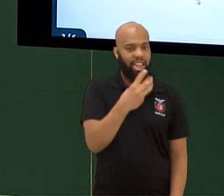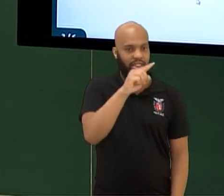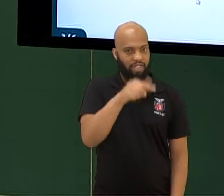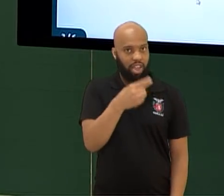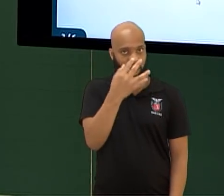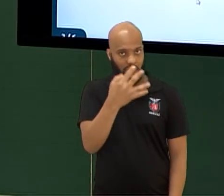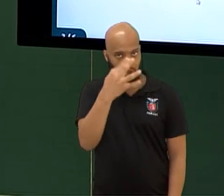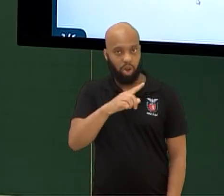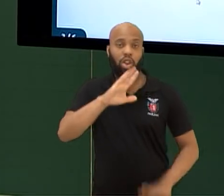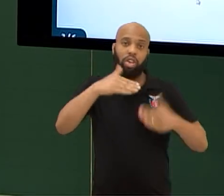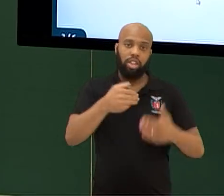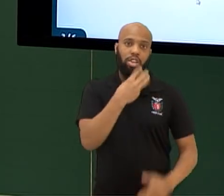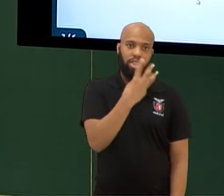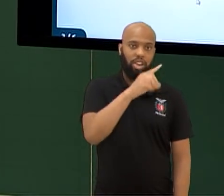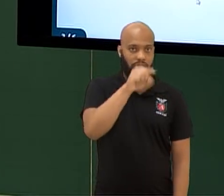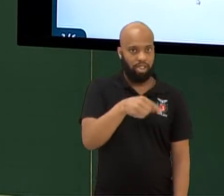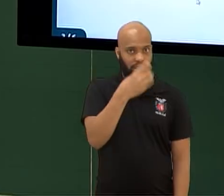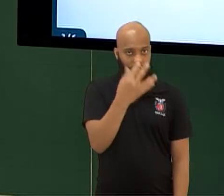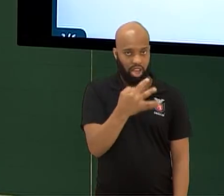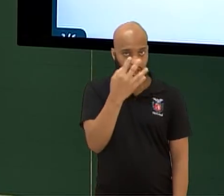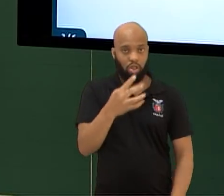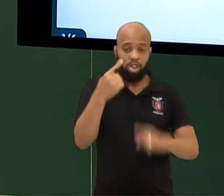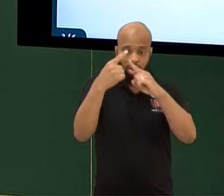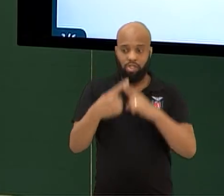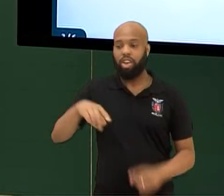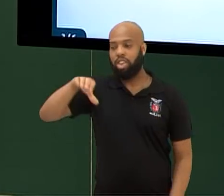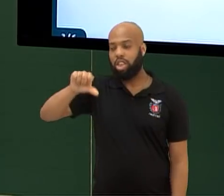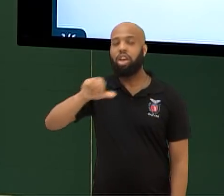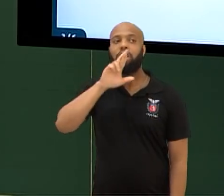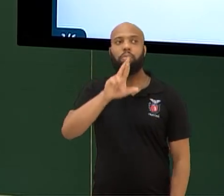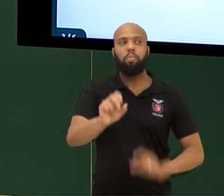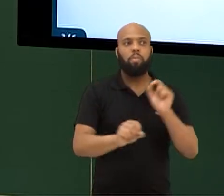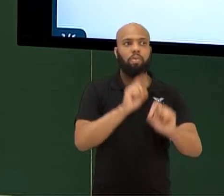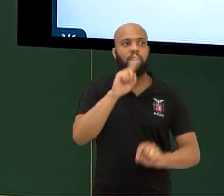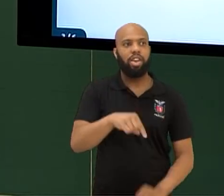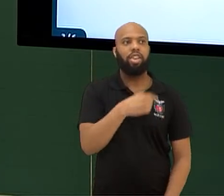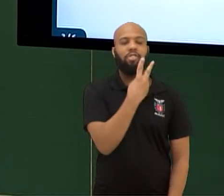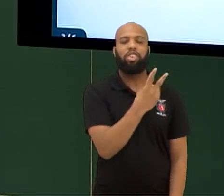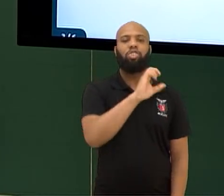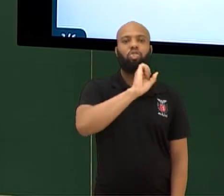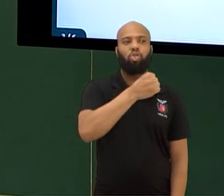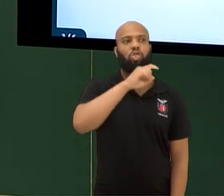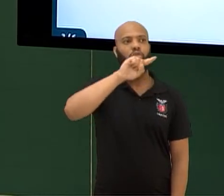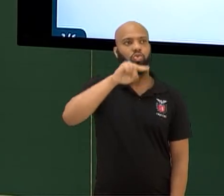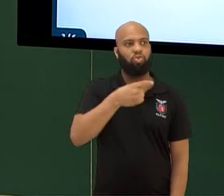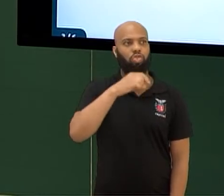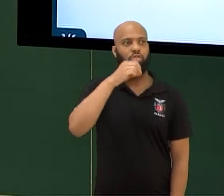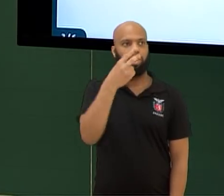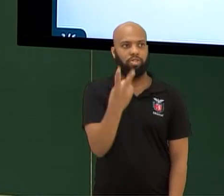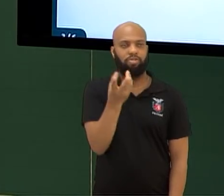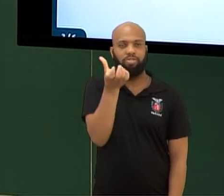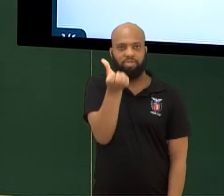3,14. Então, 3,14 vezes 9 é igual a